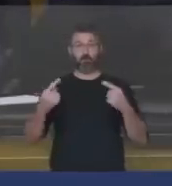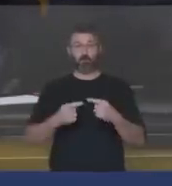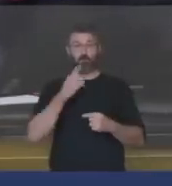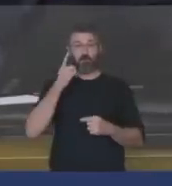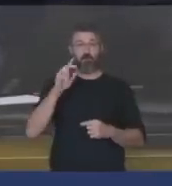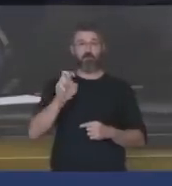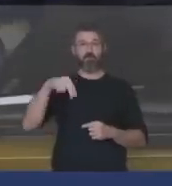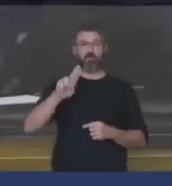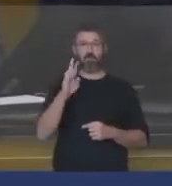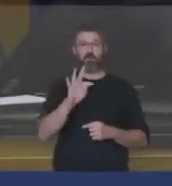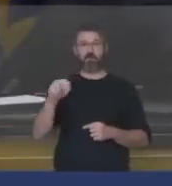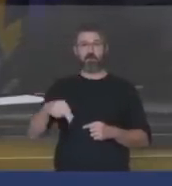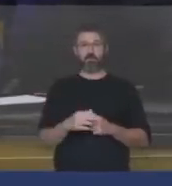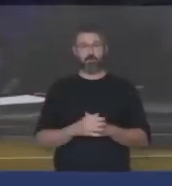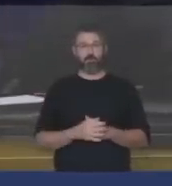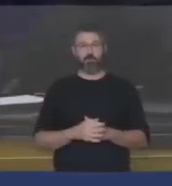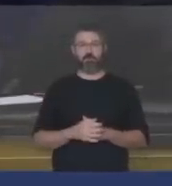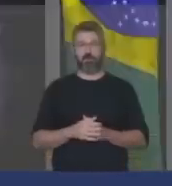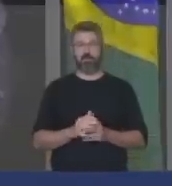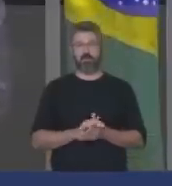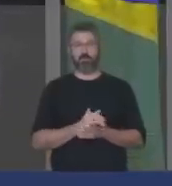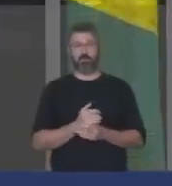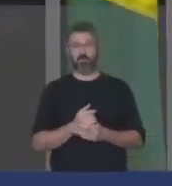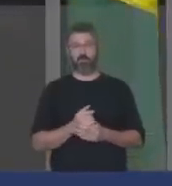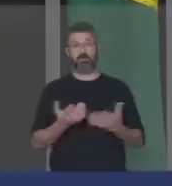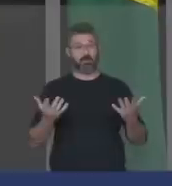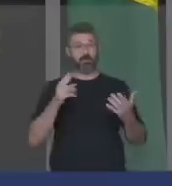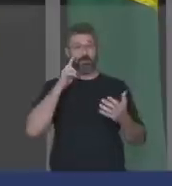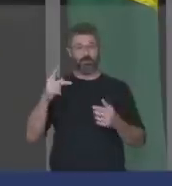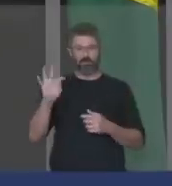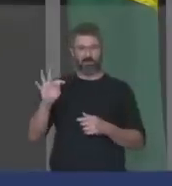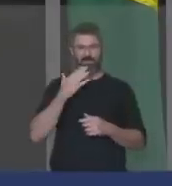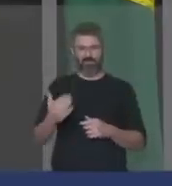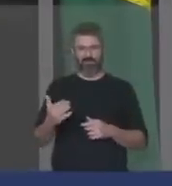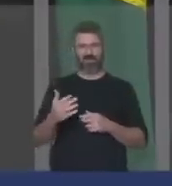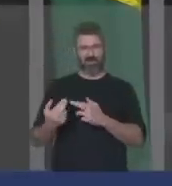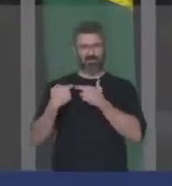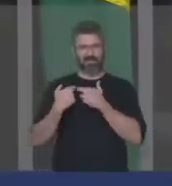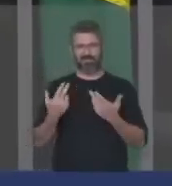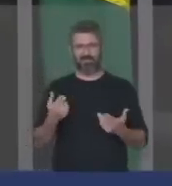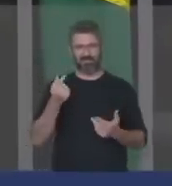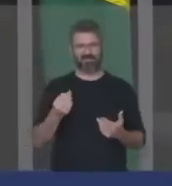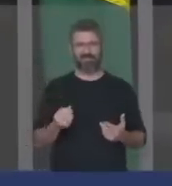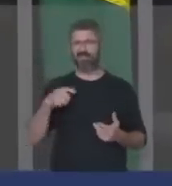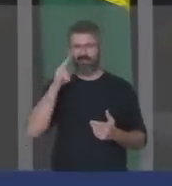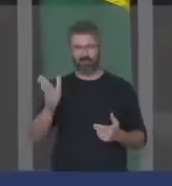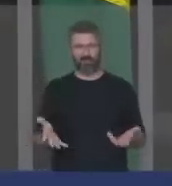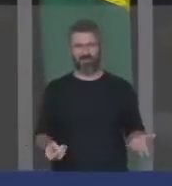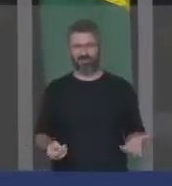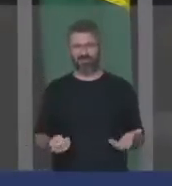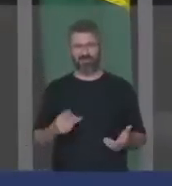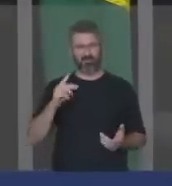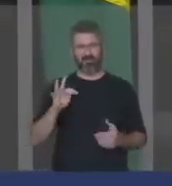Van Hatten. Senhor presidente, caros colegas parlamentares, alguém aqui já viu o PT ser a favor de responsabilidade fiscal? O